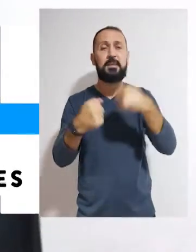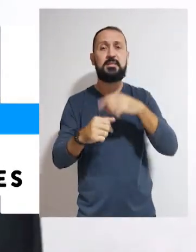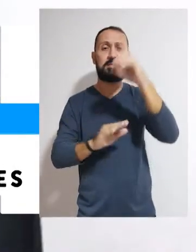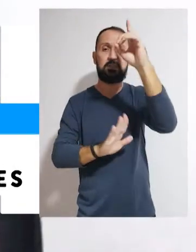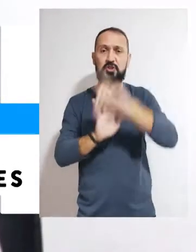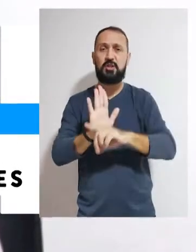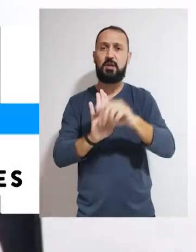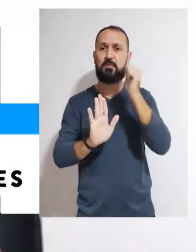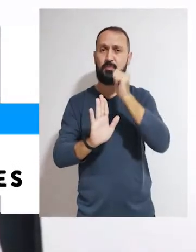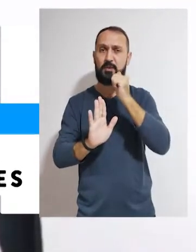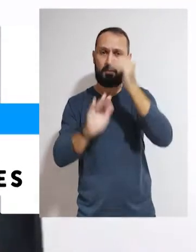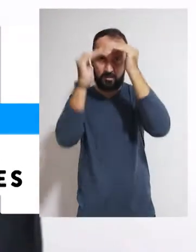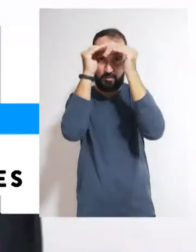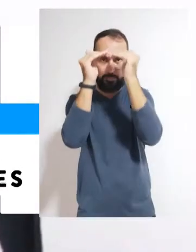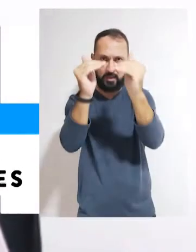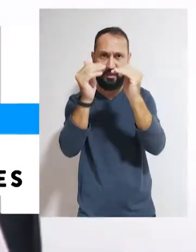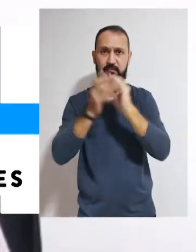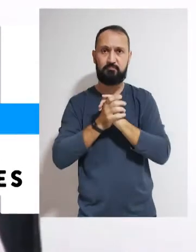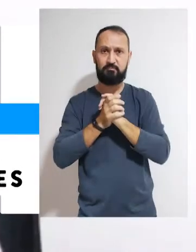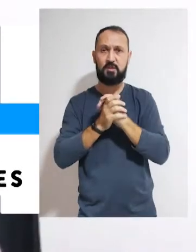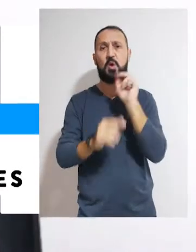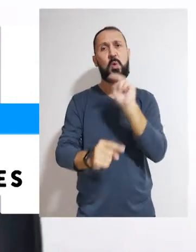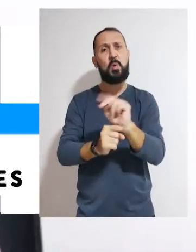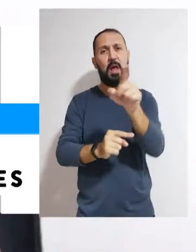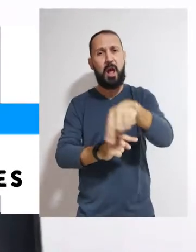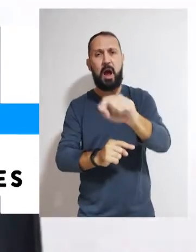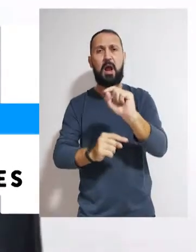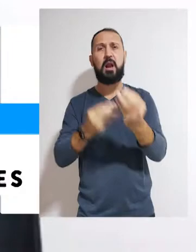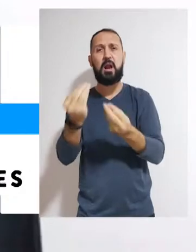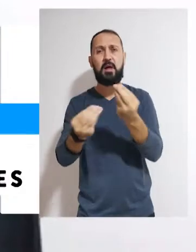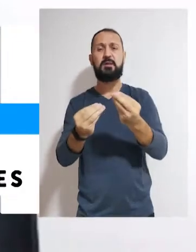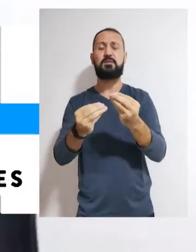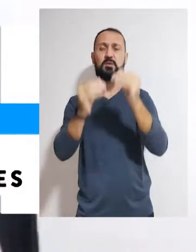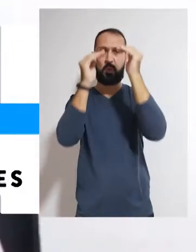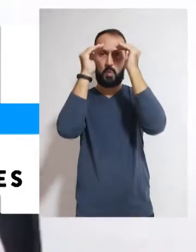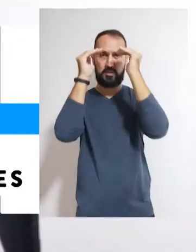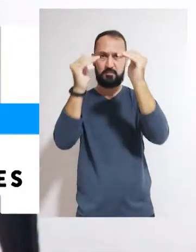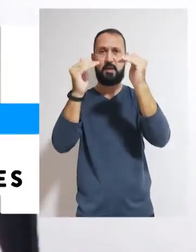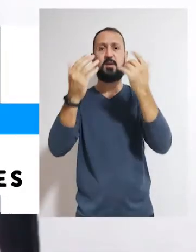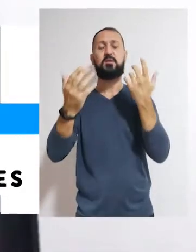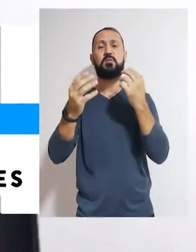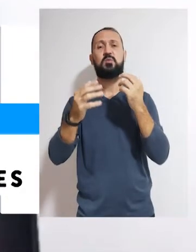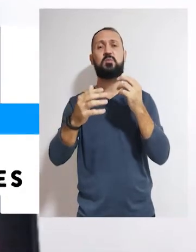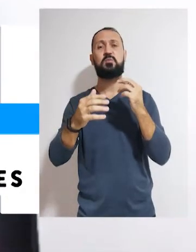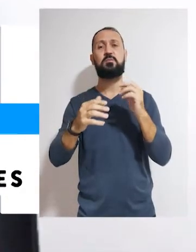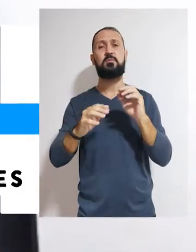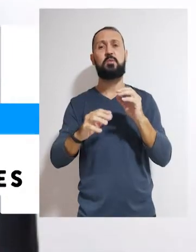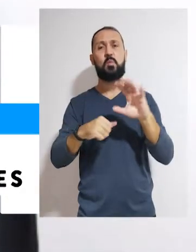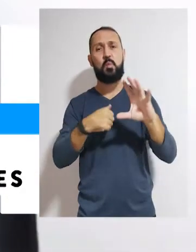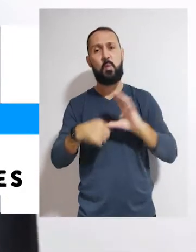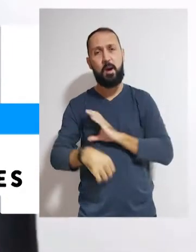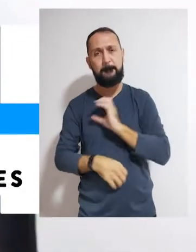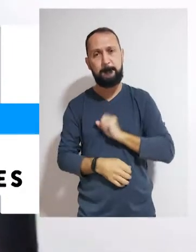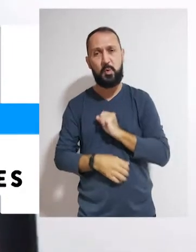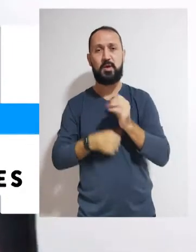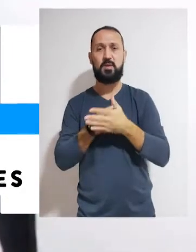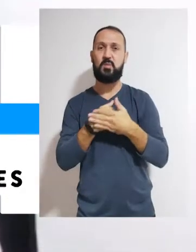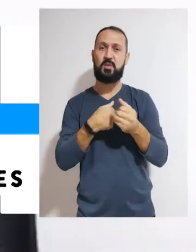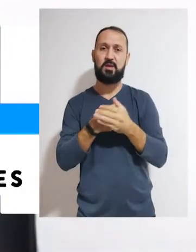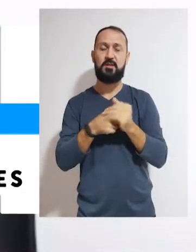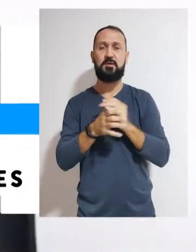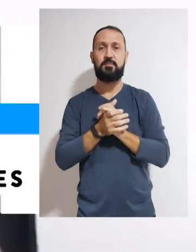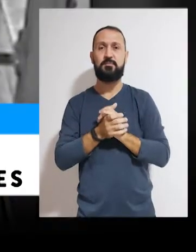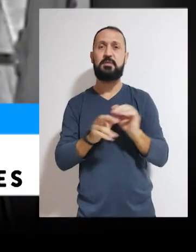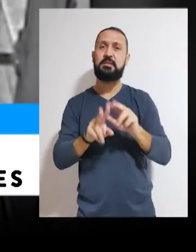os direitos de nossas mulheres, né? E tratá-las com o devido respeito, com amor e